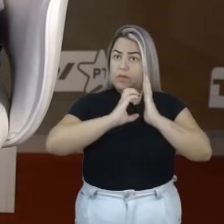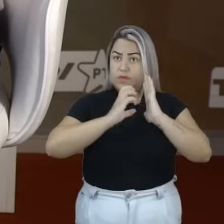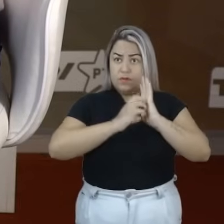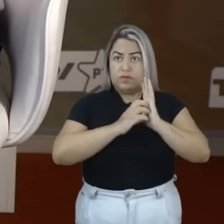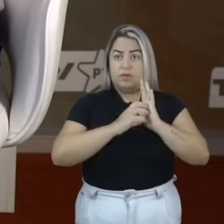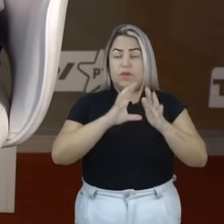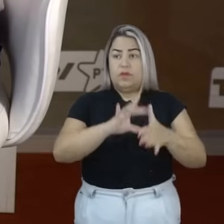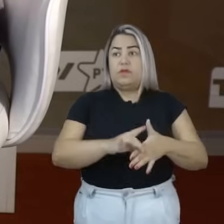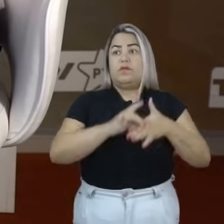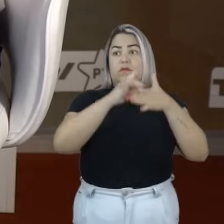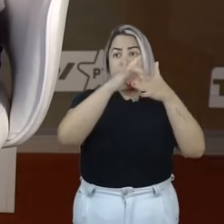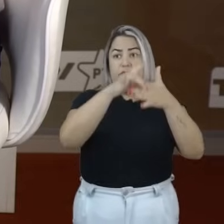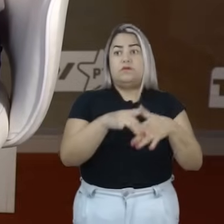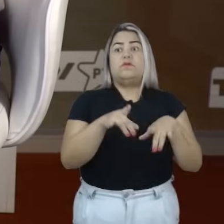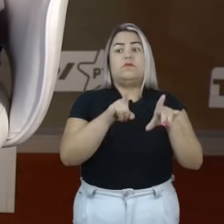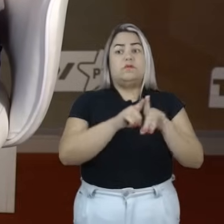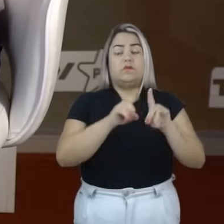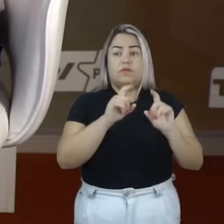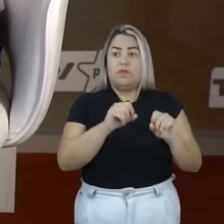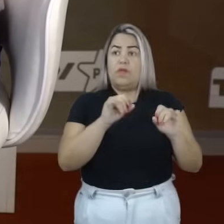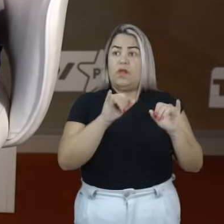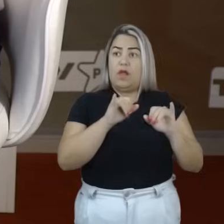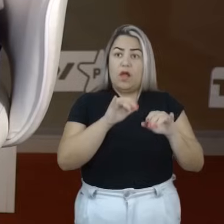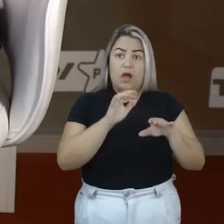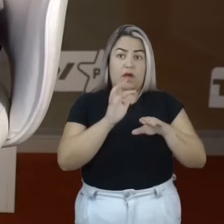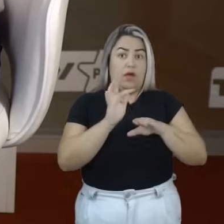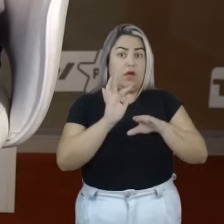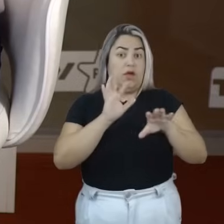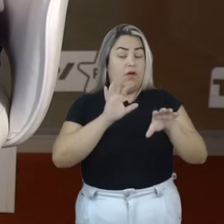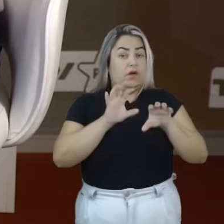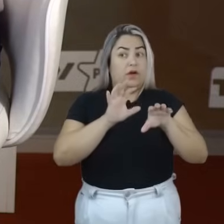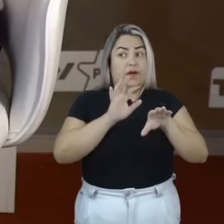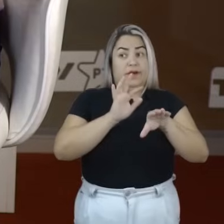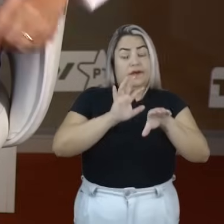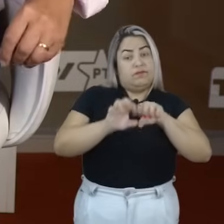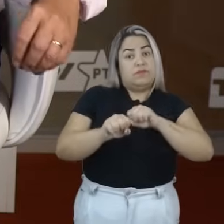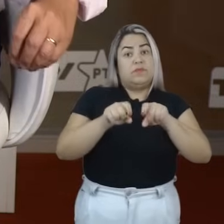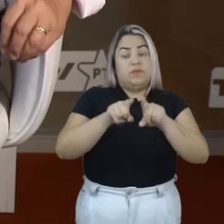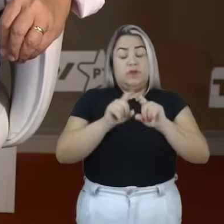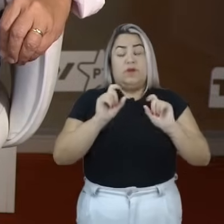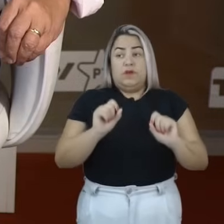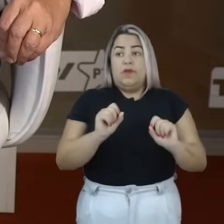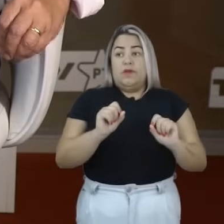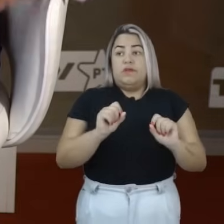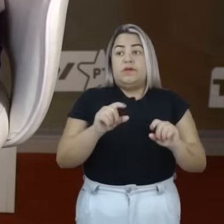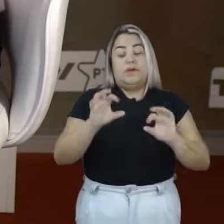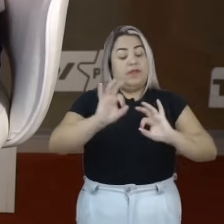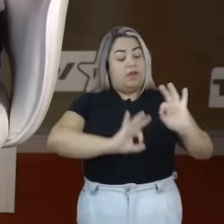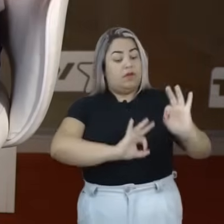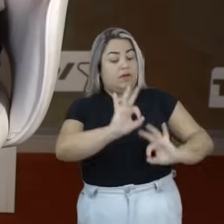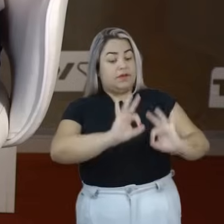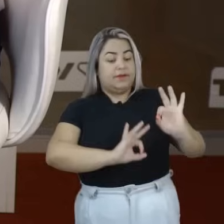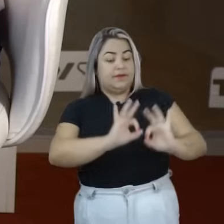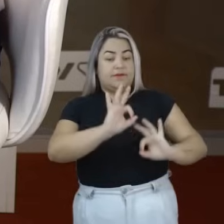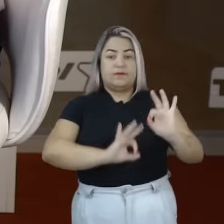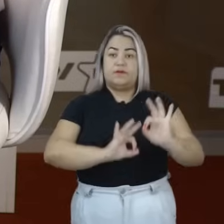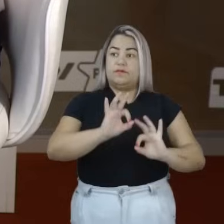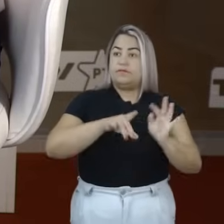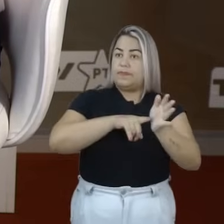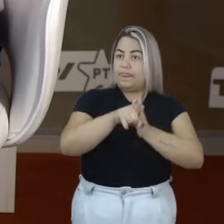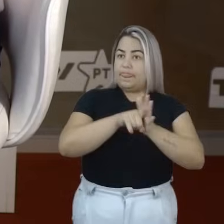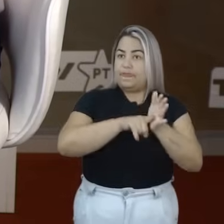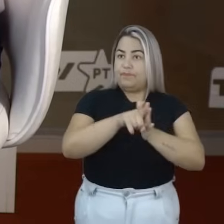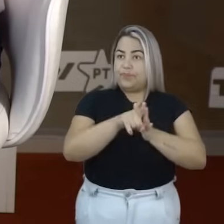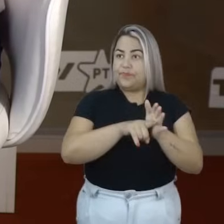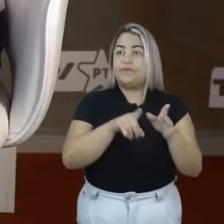as lideranças e dar formação. Mas também a gente aposta muito na organização, no